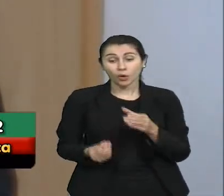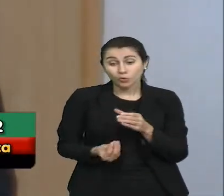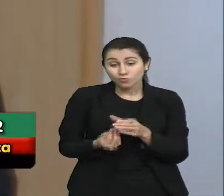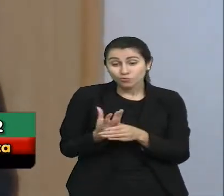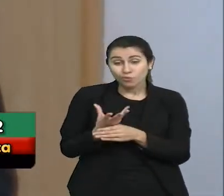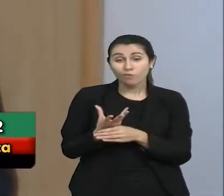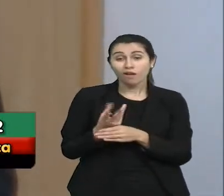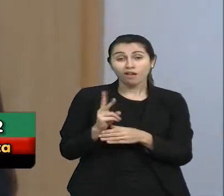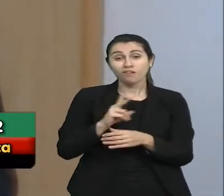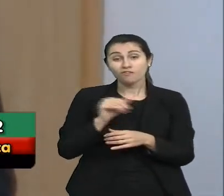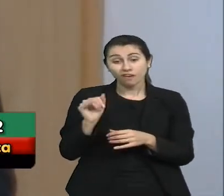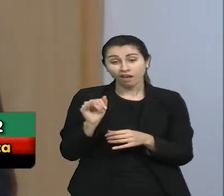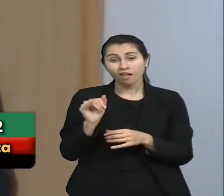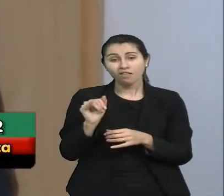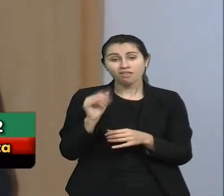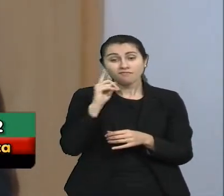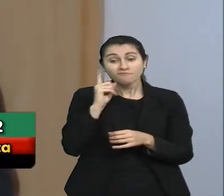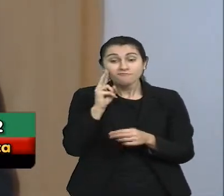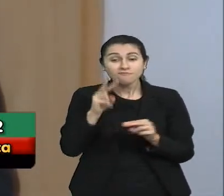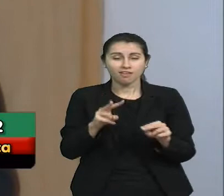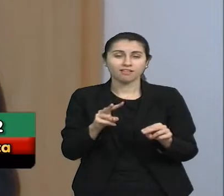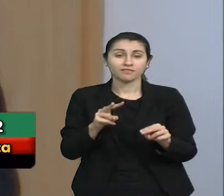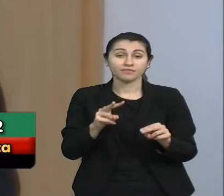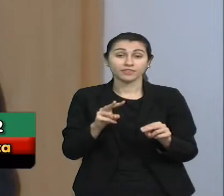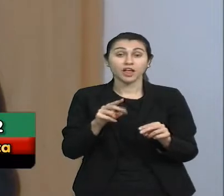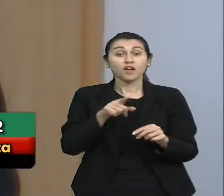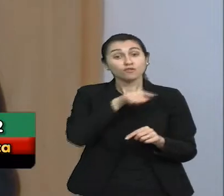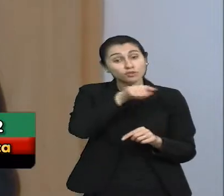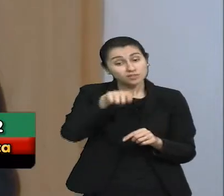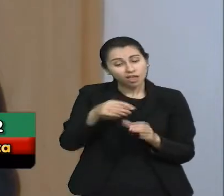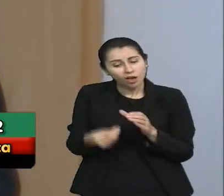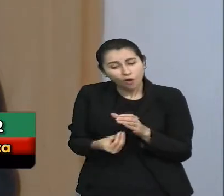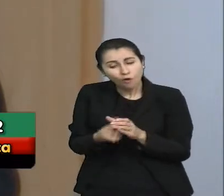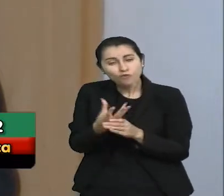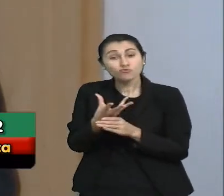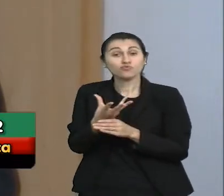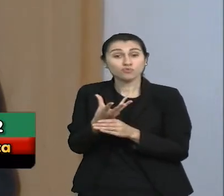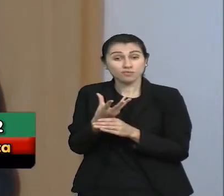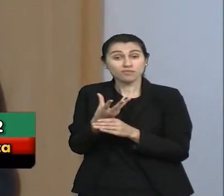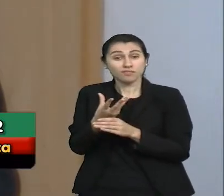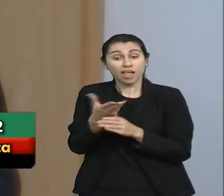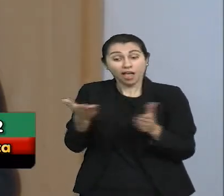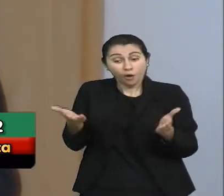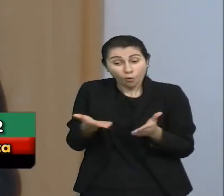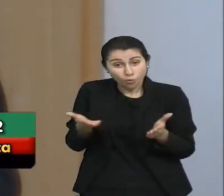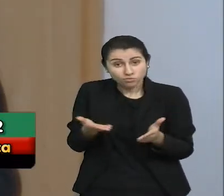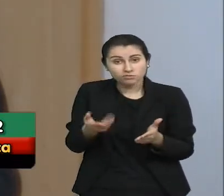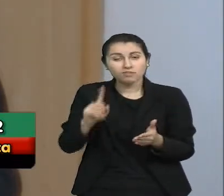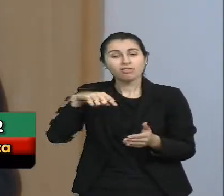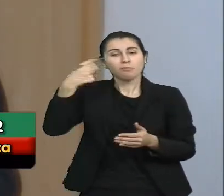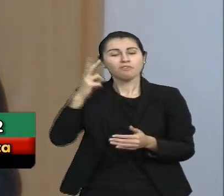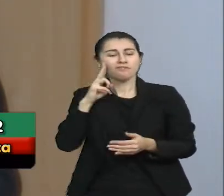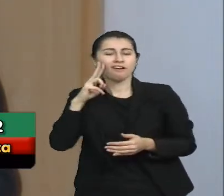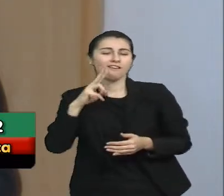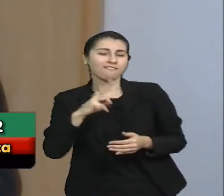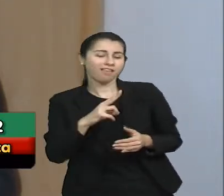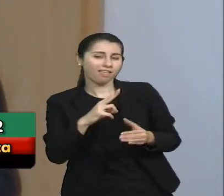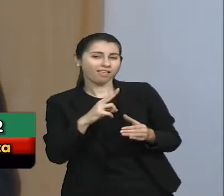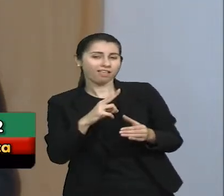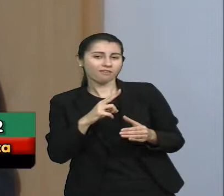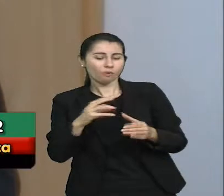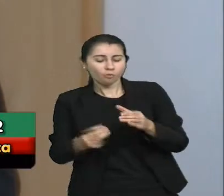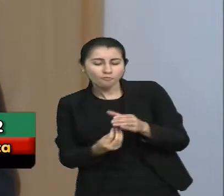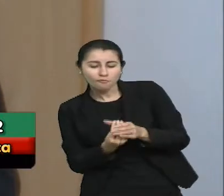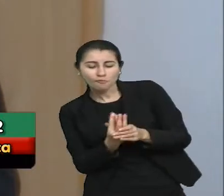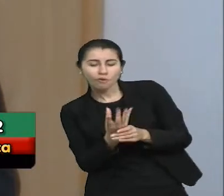virão. Construa em você, porque você será quem virá. É construir em você também. Esse é o